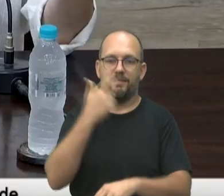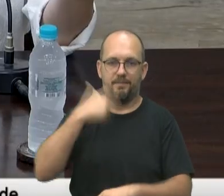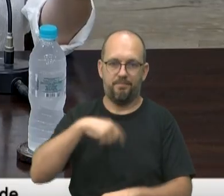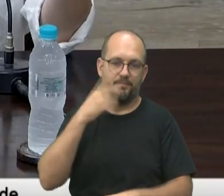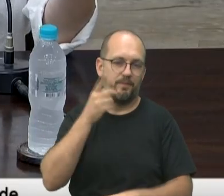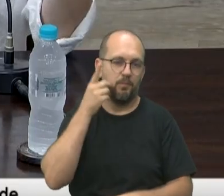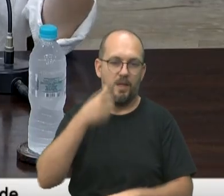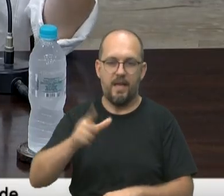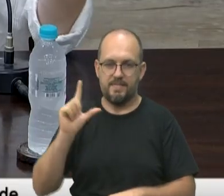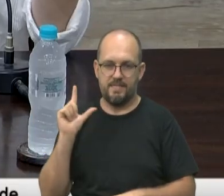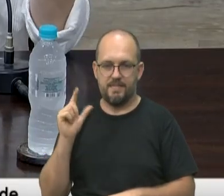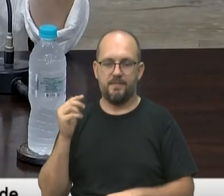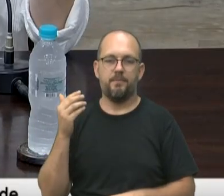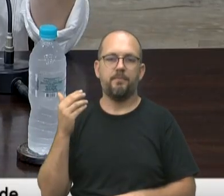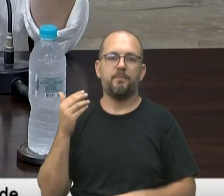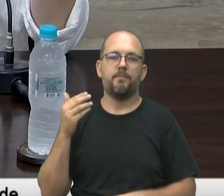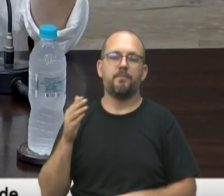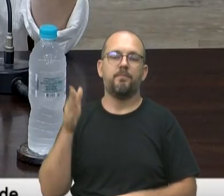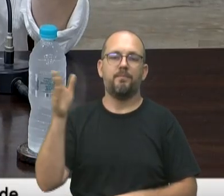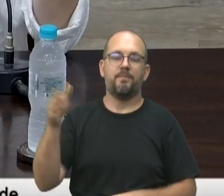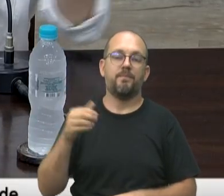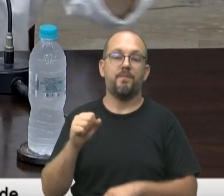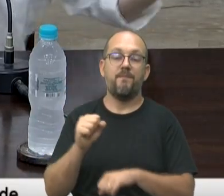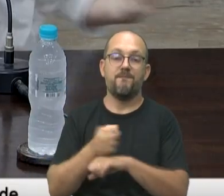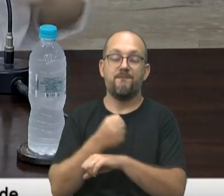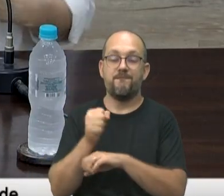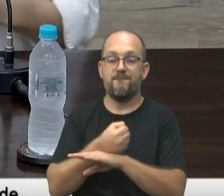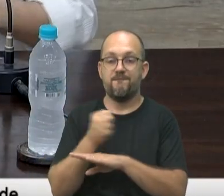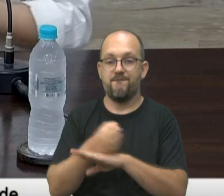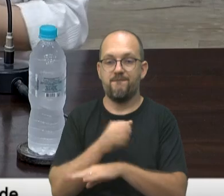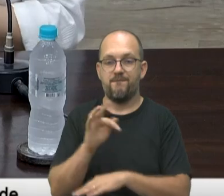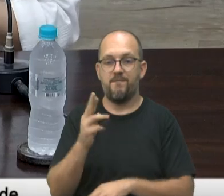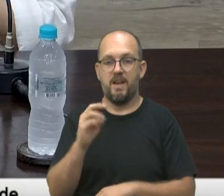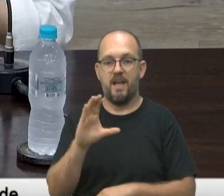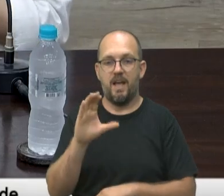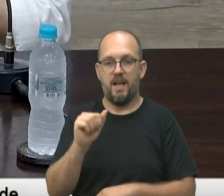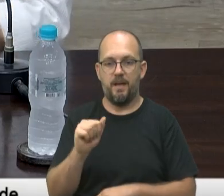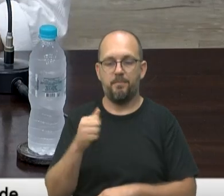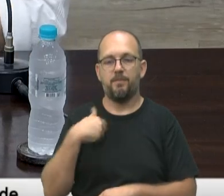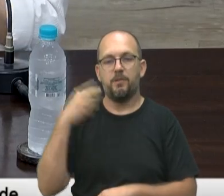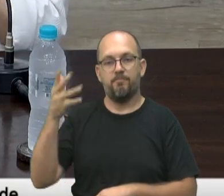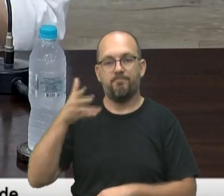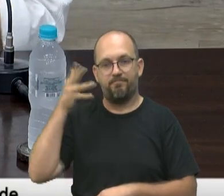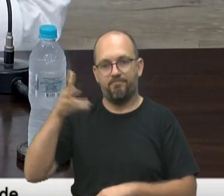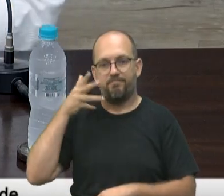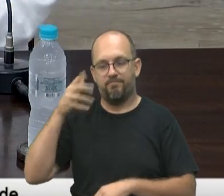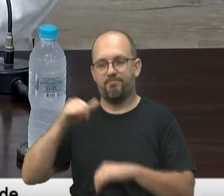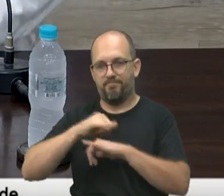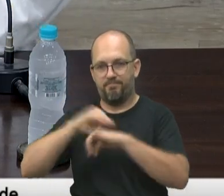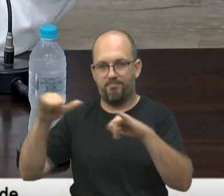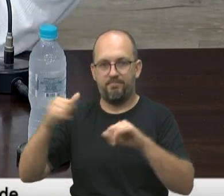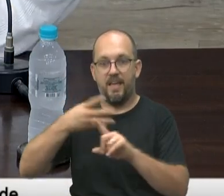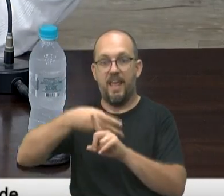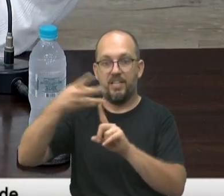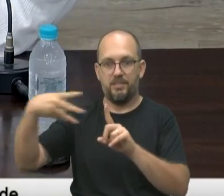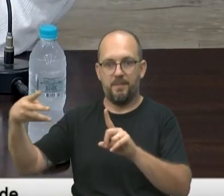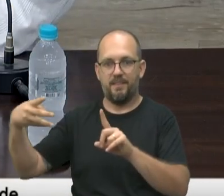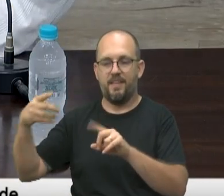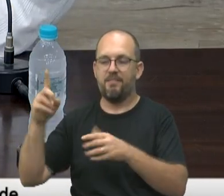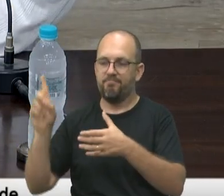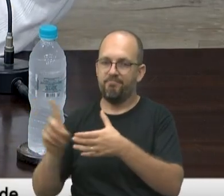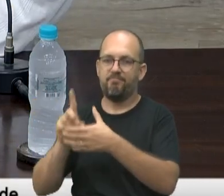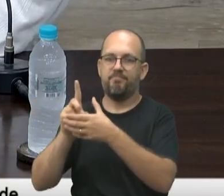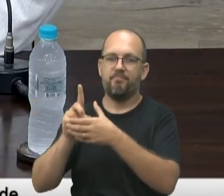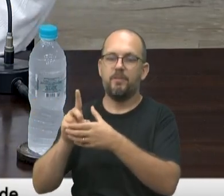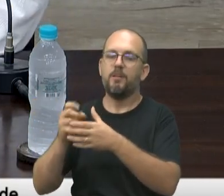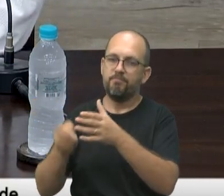vim na Tribuna Livre, na Câmara em Franca, e fiz uma fala no Dia do Orgulho LGBT, e isso motivou 3 vereadores a proporem um projeto muito parecido, a